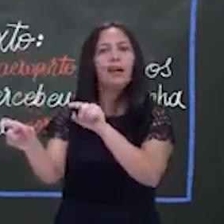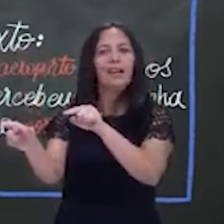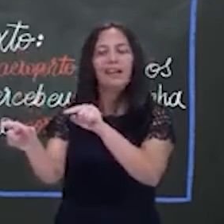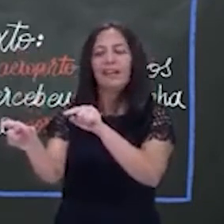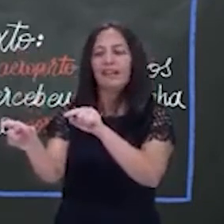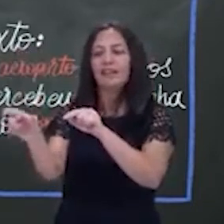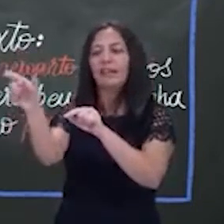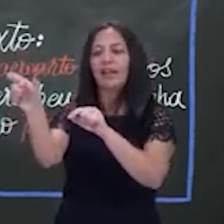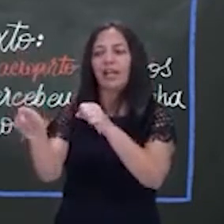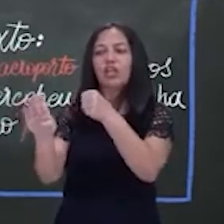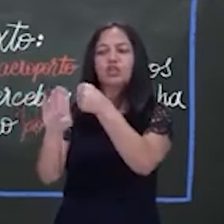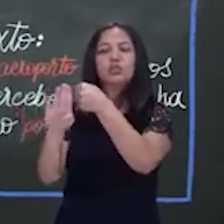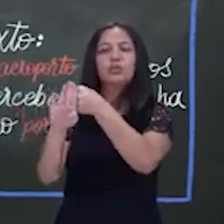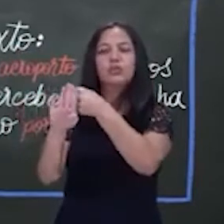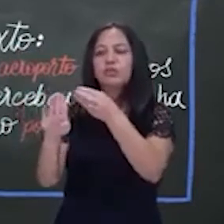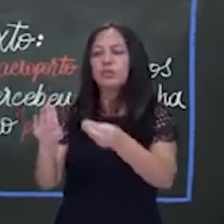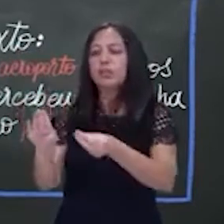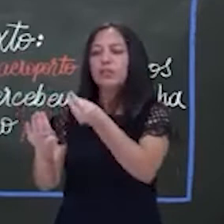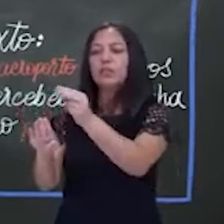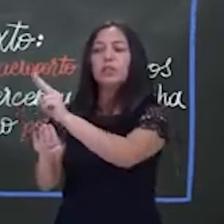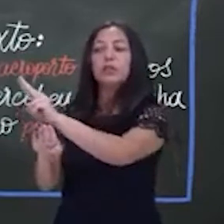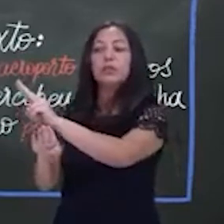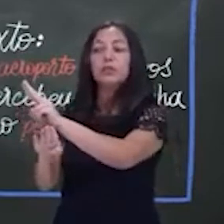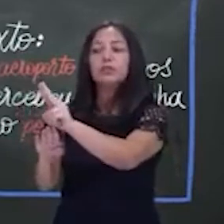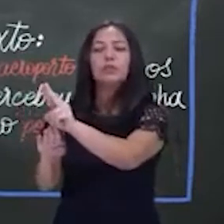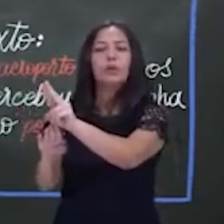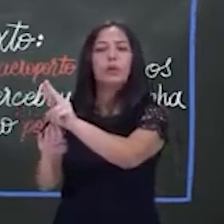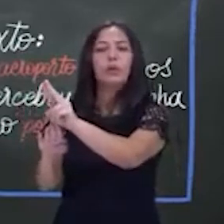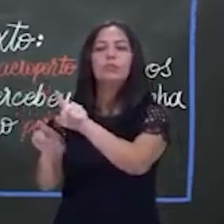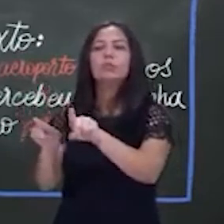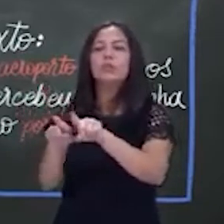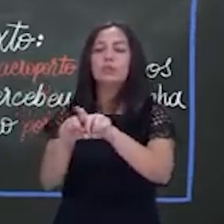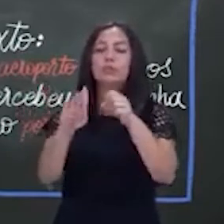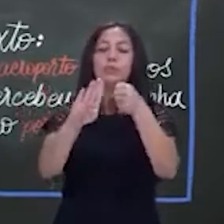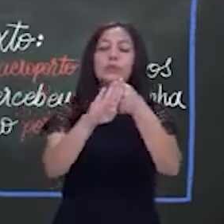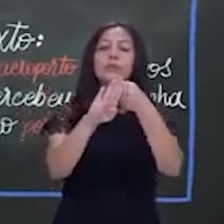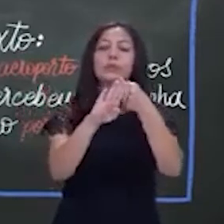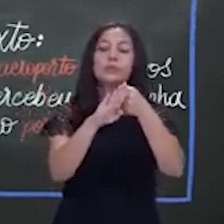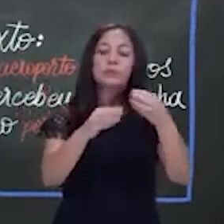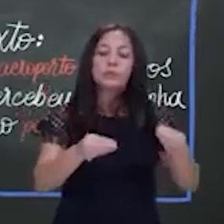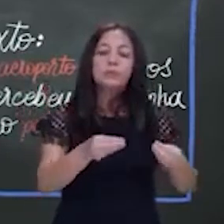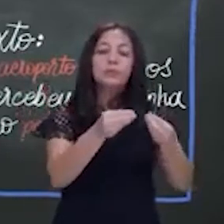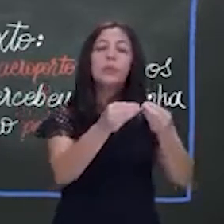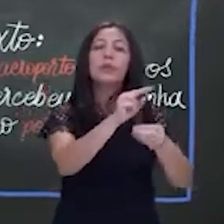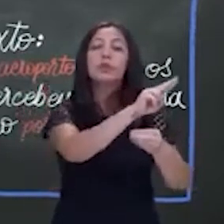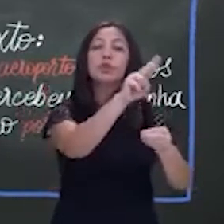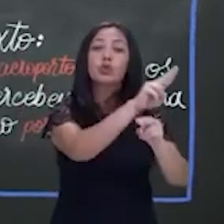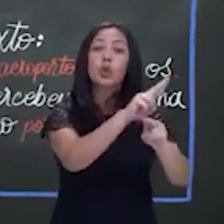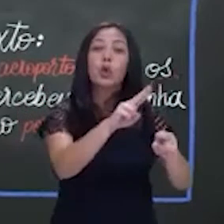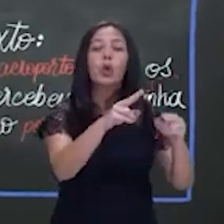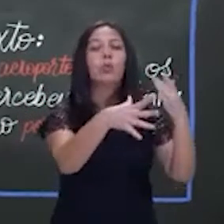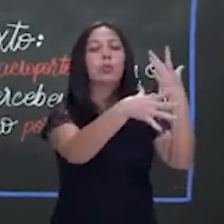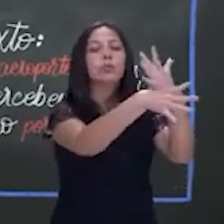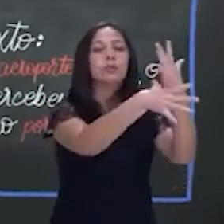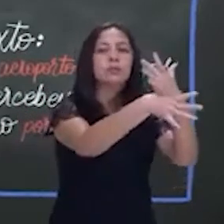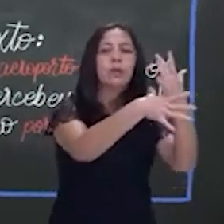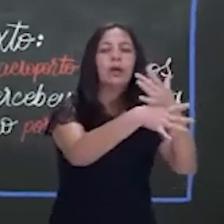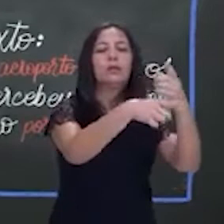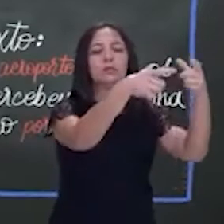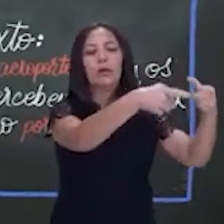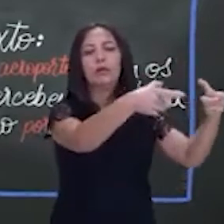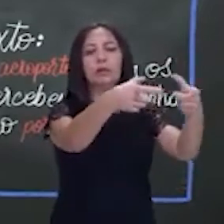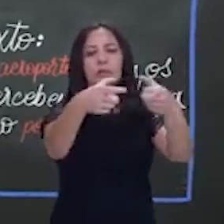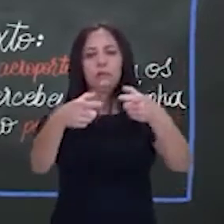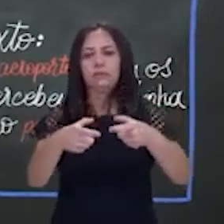é alguém especial. Ou seja, esse substantivo que dá nome a pessoas, a lugares, que dá um lugar de destaque especial a um nome, é